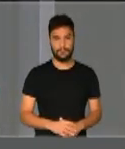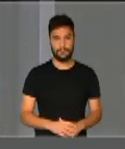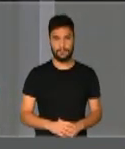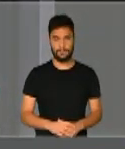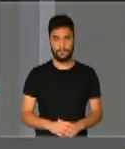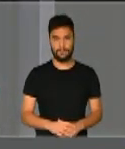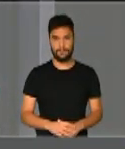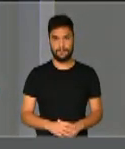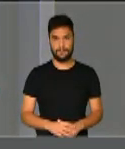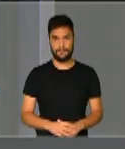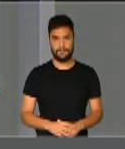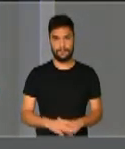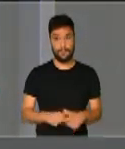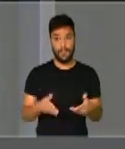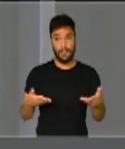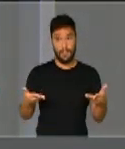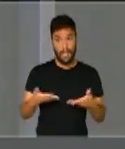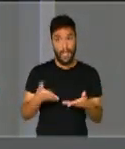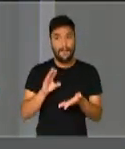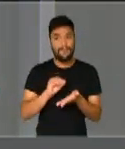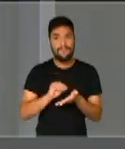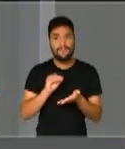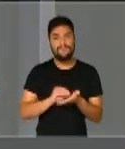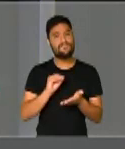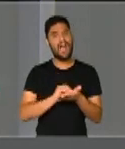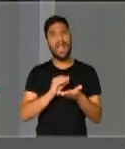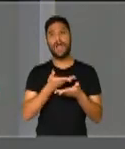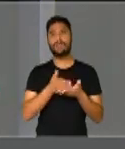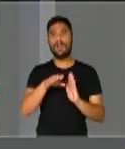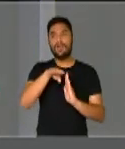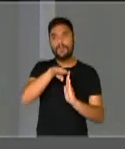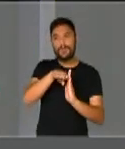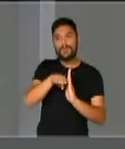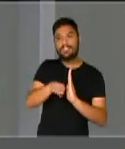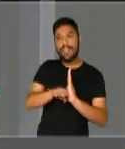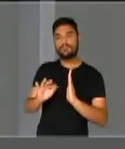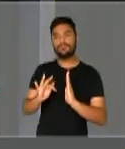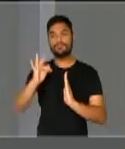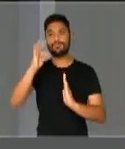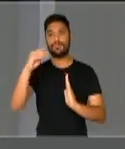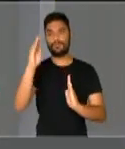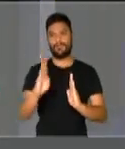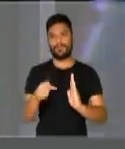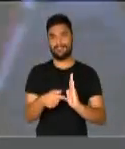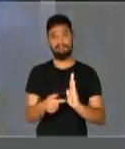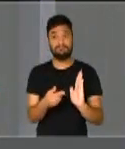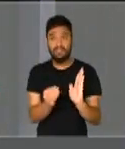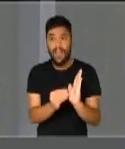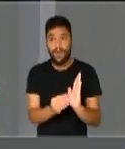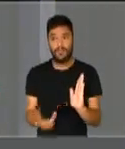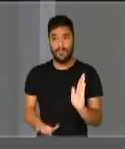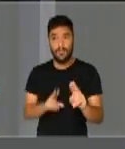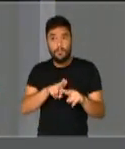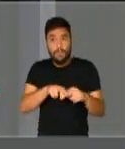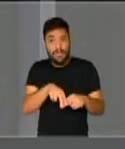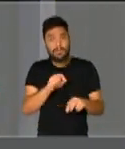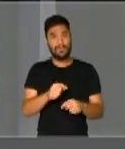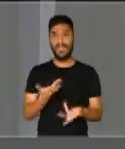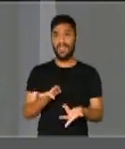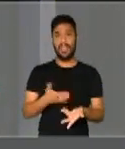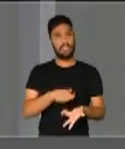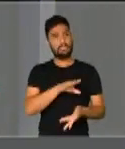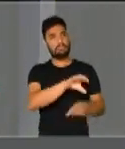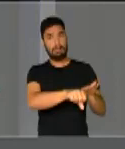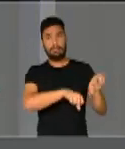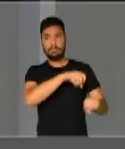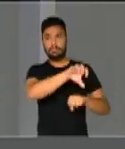governo. A ausência de um projeto de país faz com que a gente tenha ministros sem nenhum compromisso